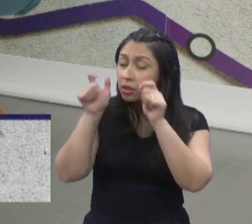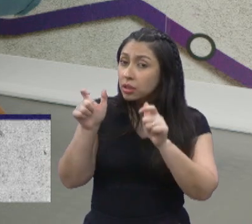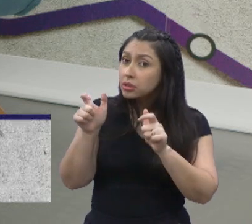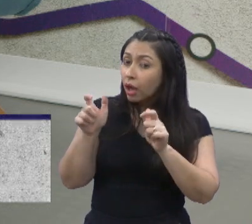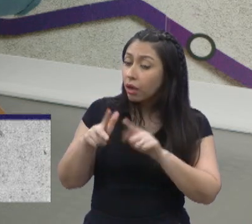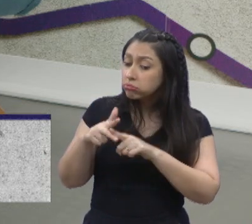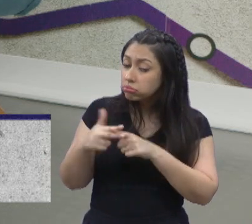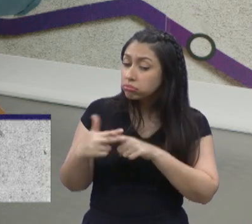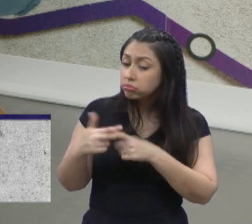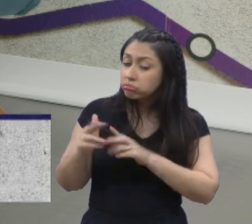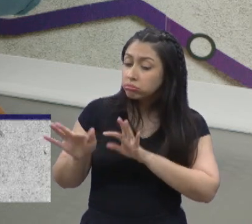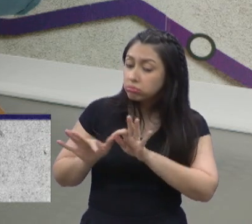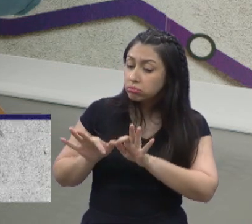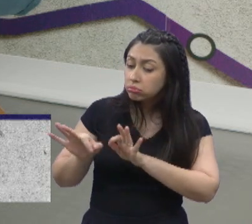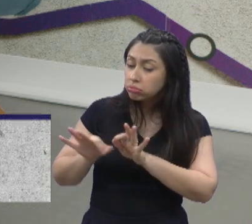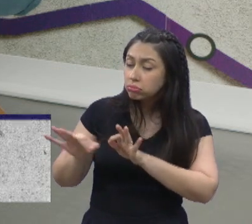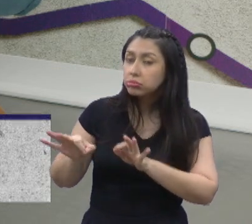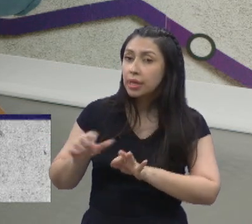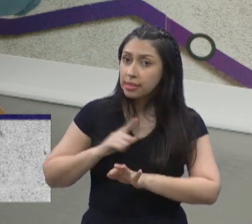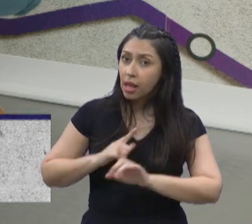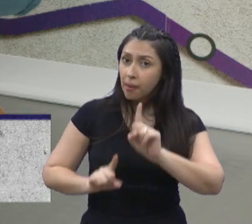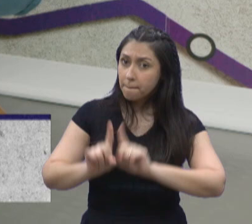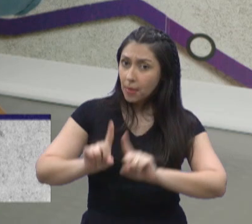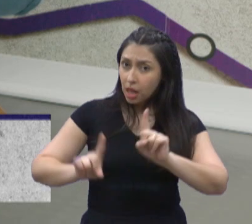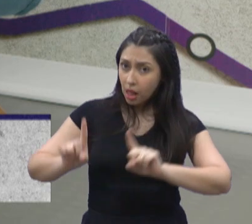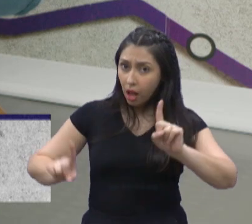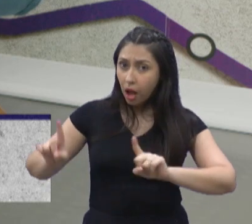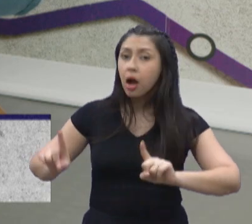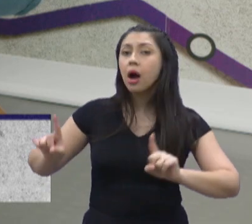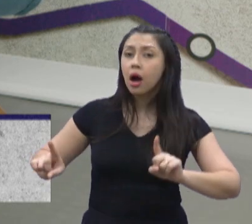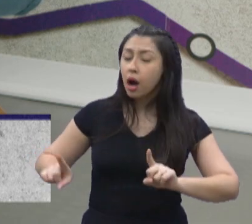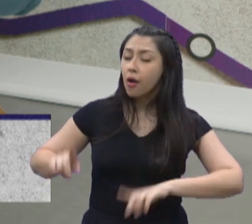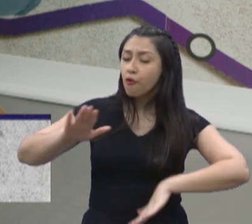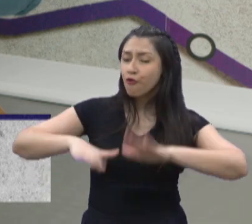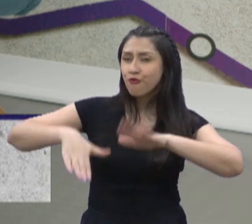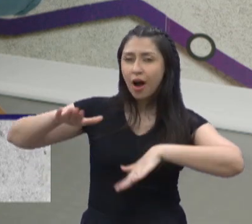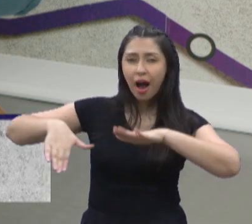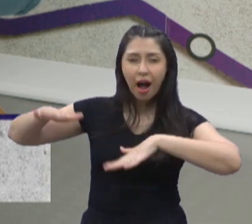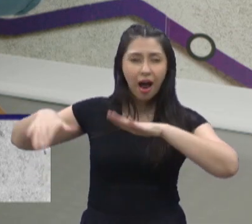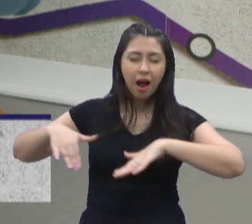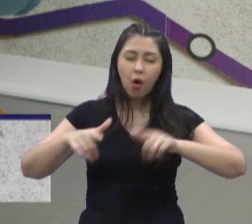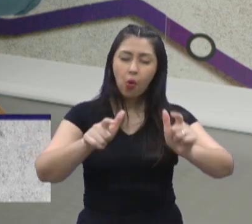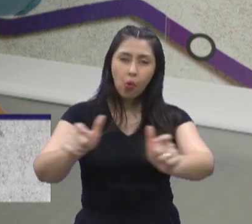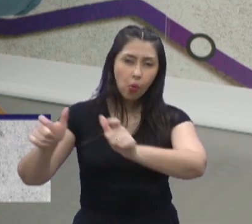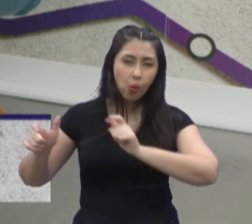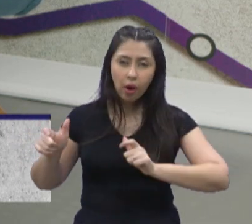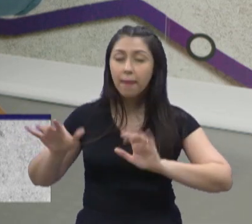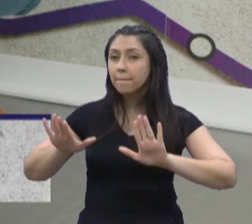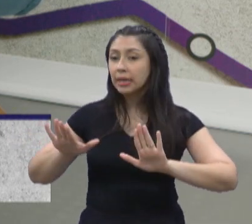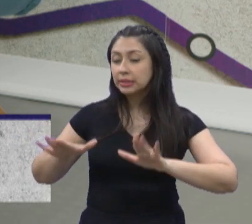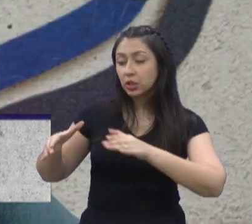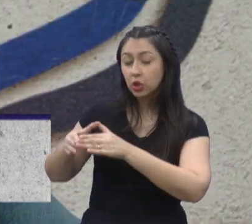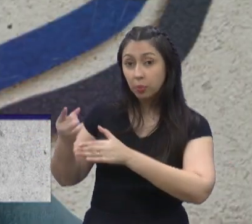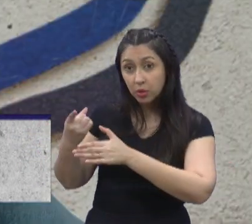corrigindo. Existe, sim, uma estatística, né? Depende muito de cada mercado, mas para cada 10 atendimentos, a gente tem que fechar